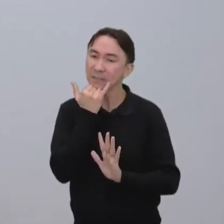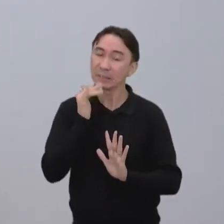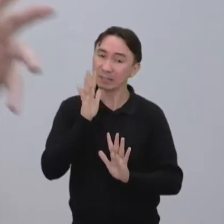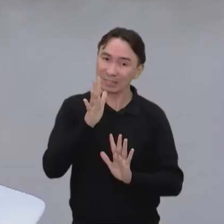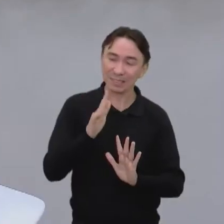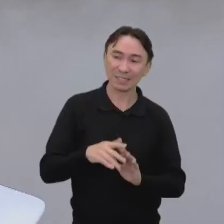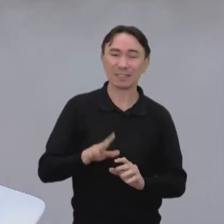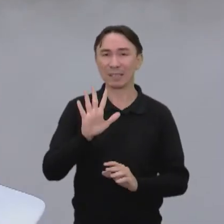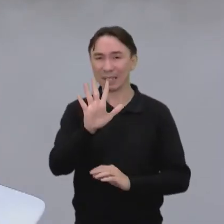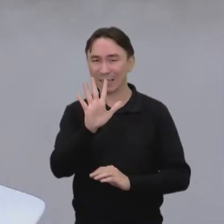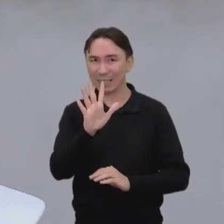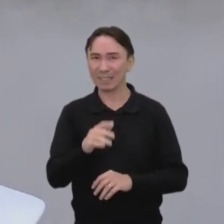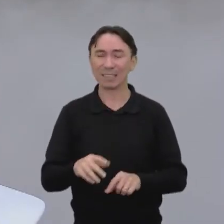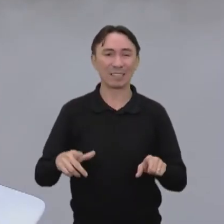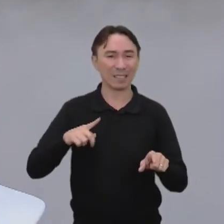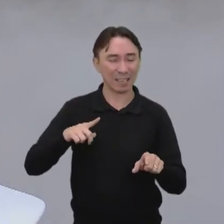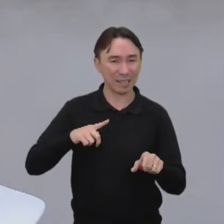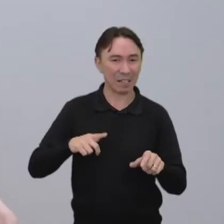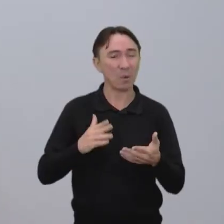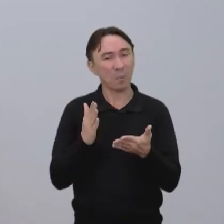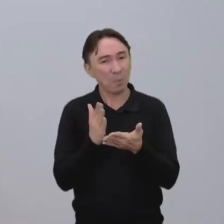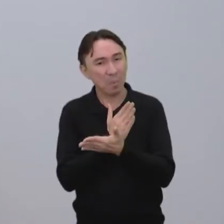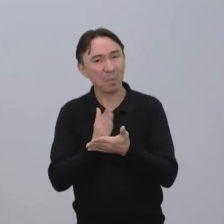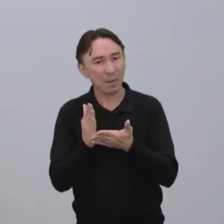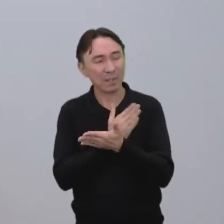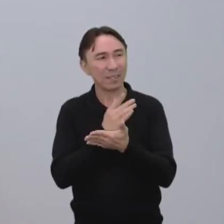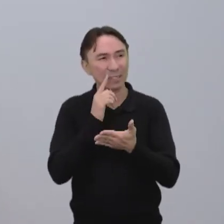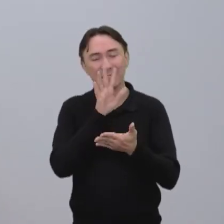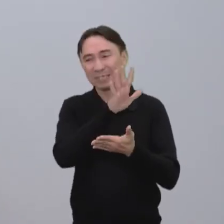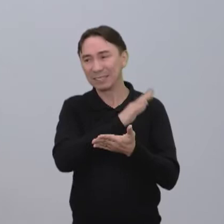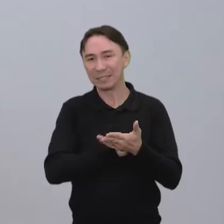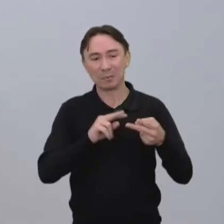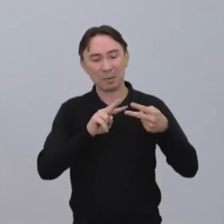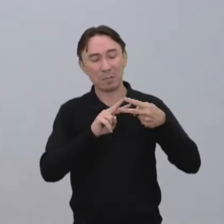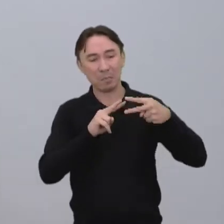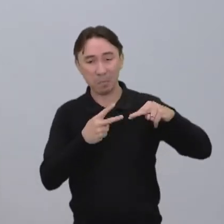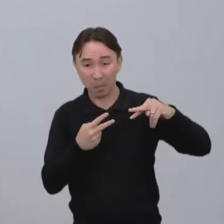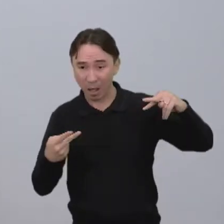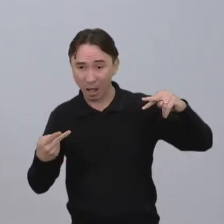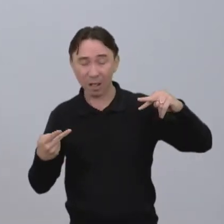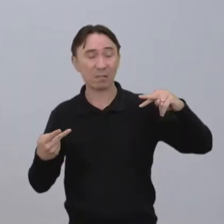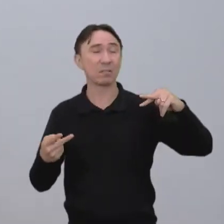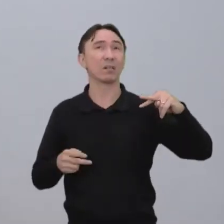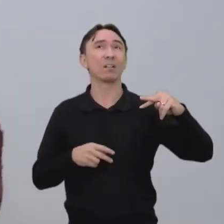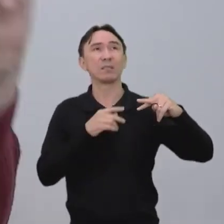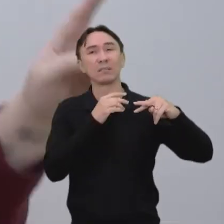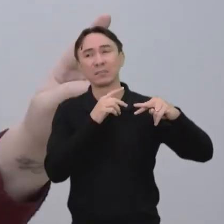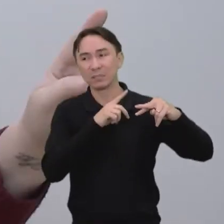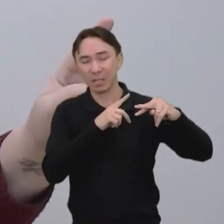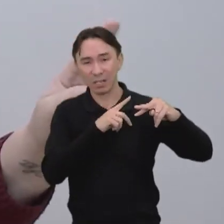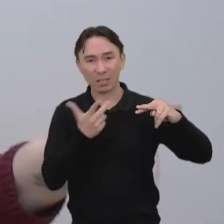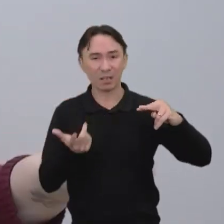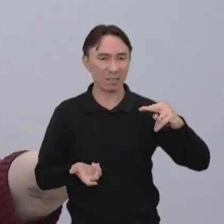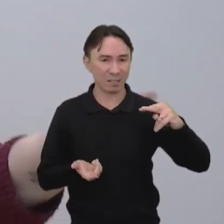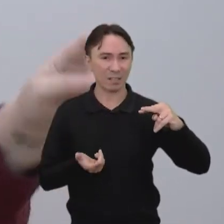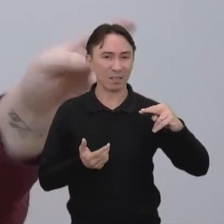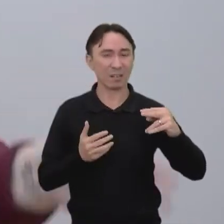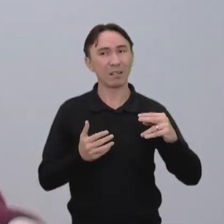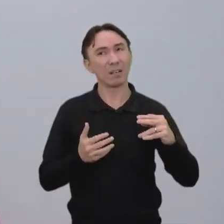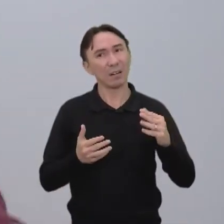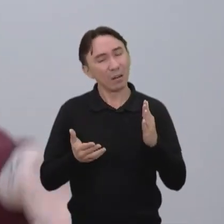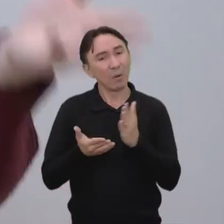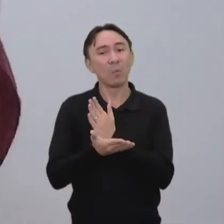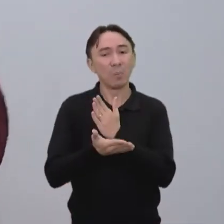de predisposição, né, aos transtornos alimentares, então tem uma questão genética, etc., mas tem questões